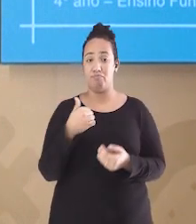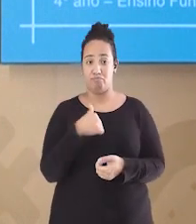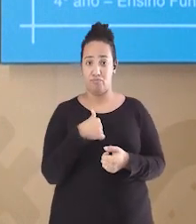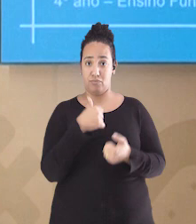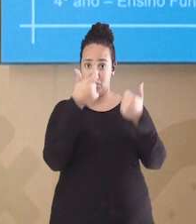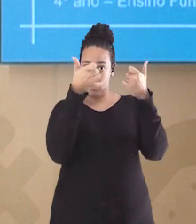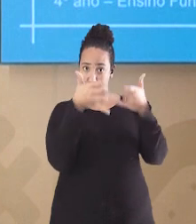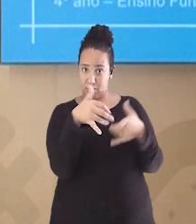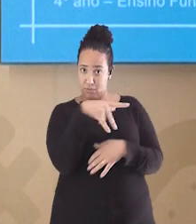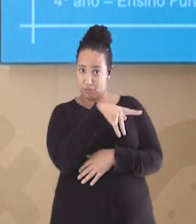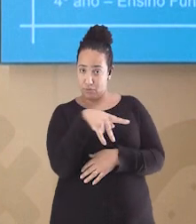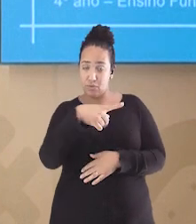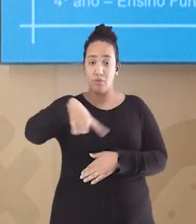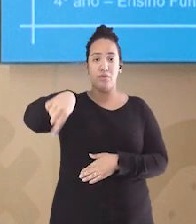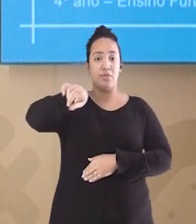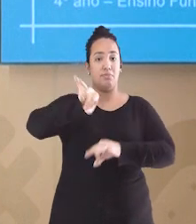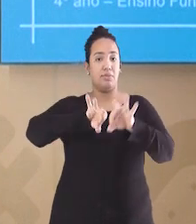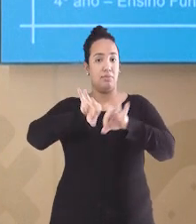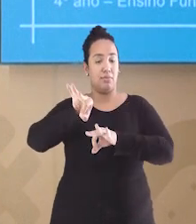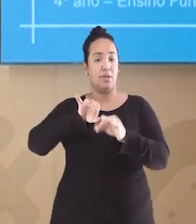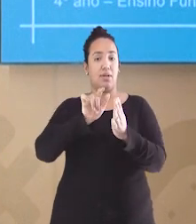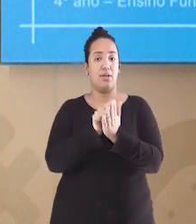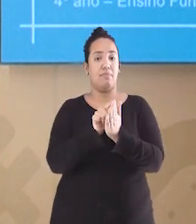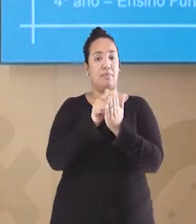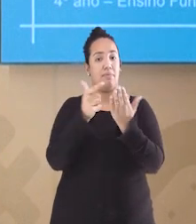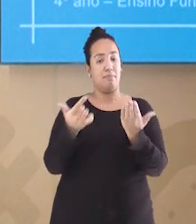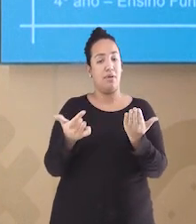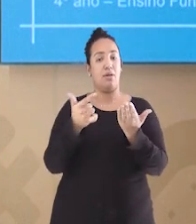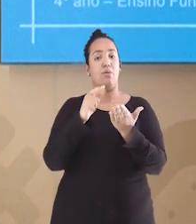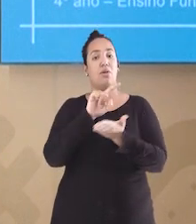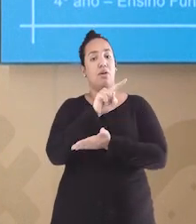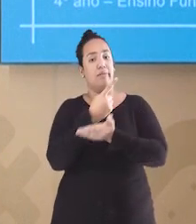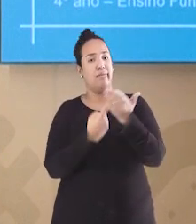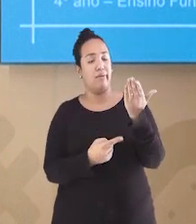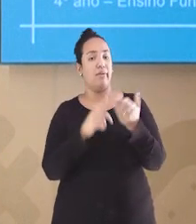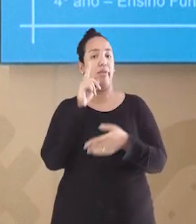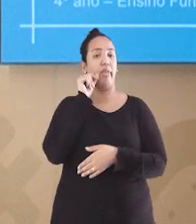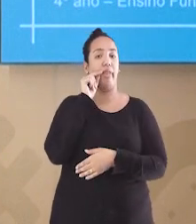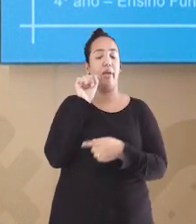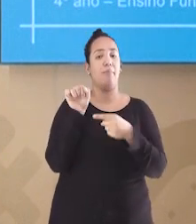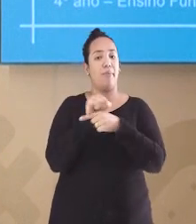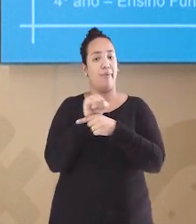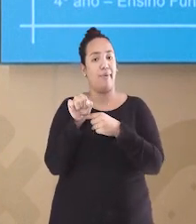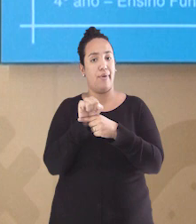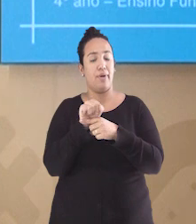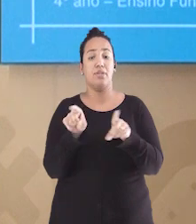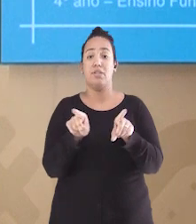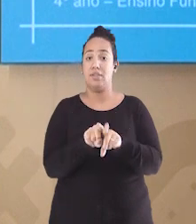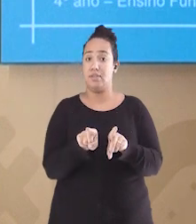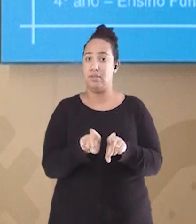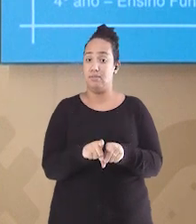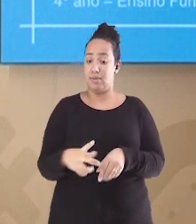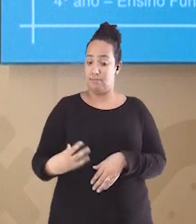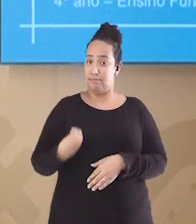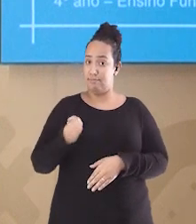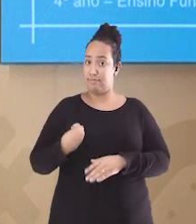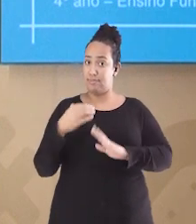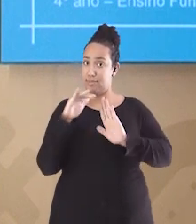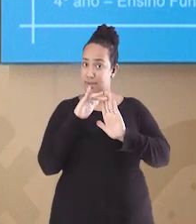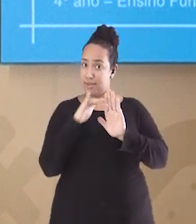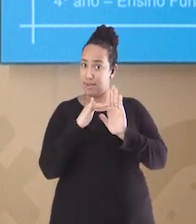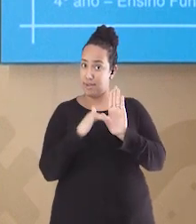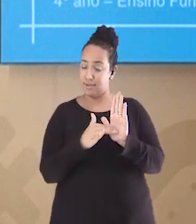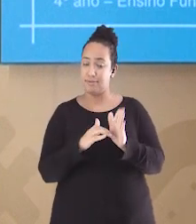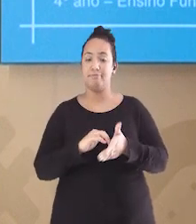isso, separe um caderno, lápis e borracha e vá colocando o seu nome na lista de